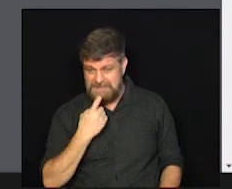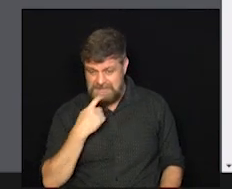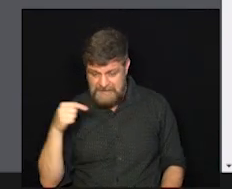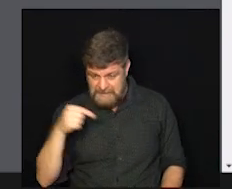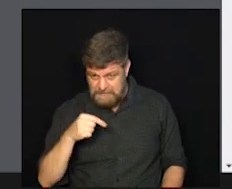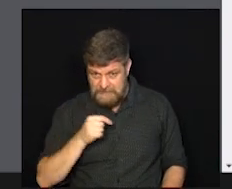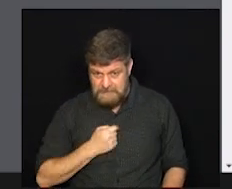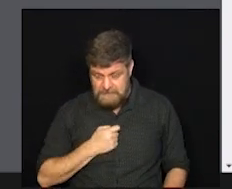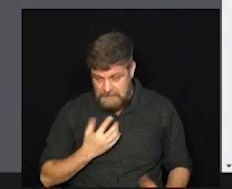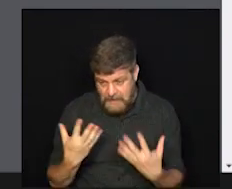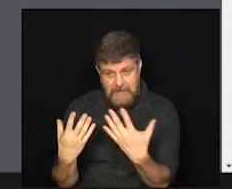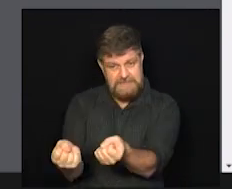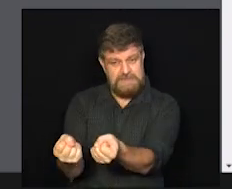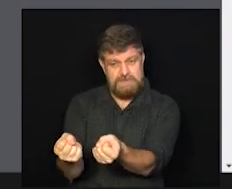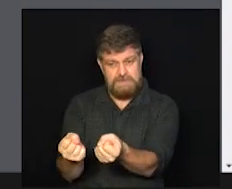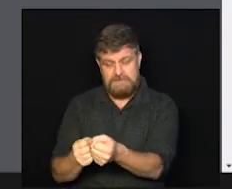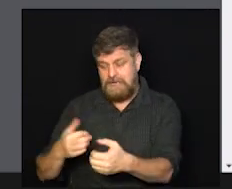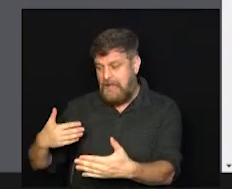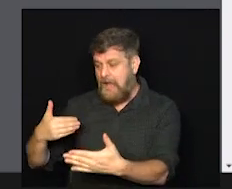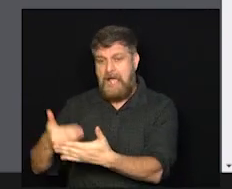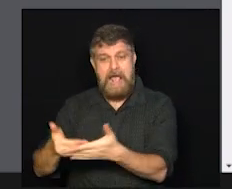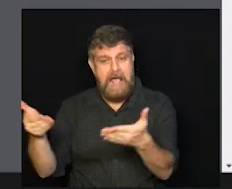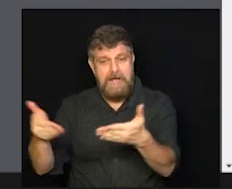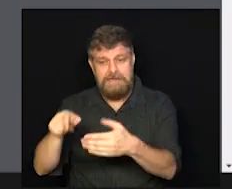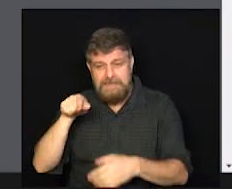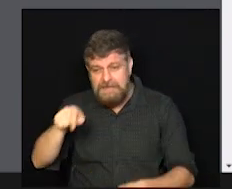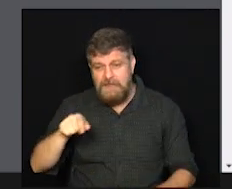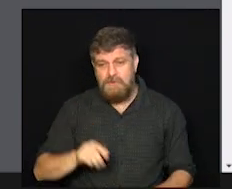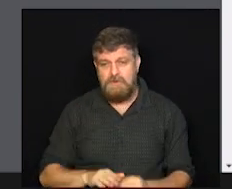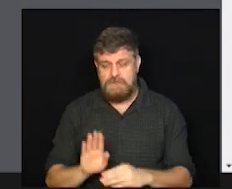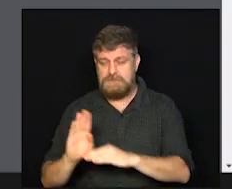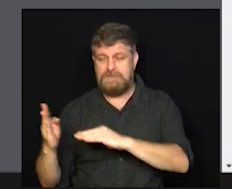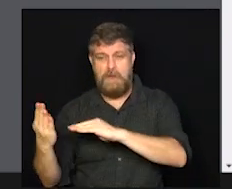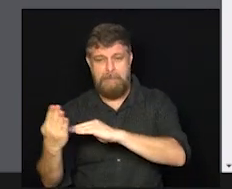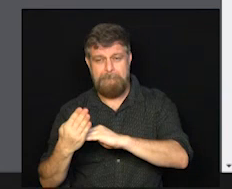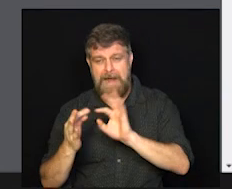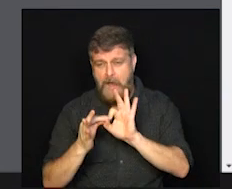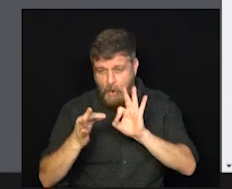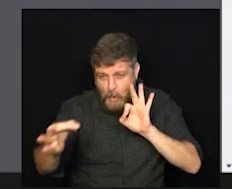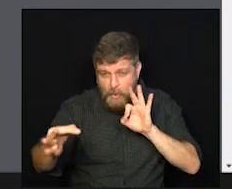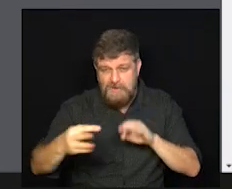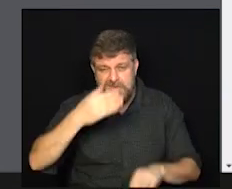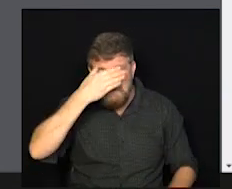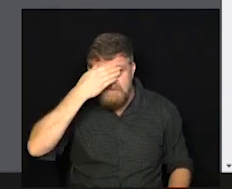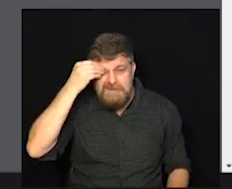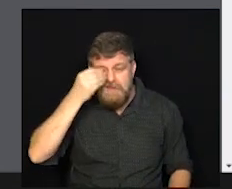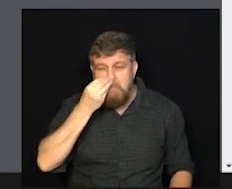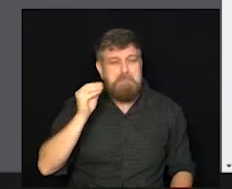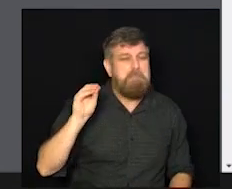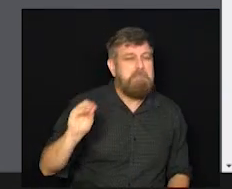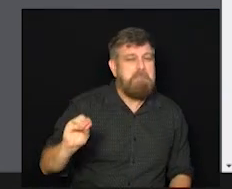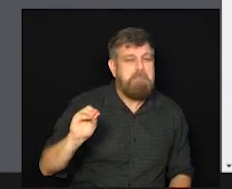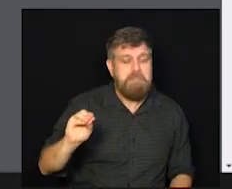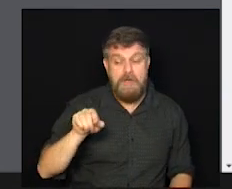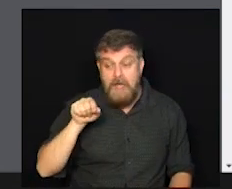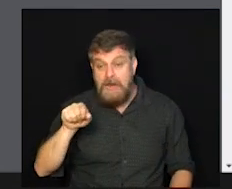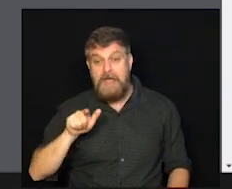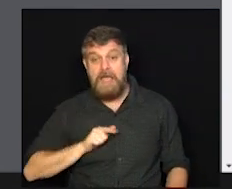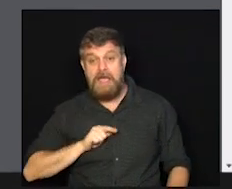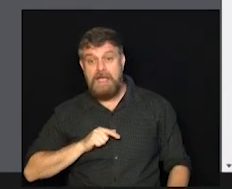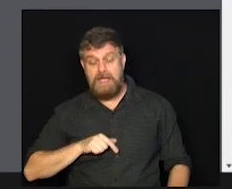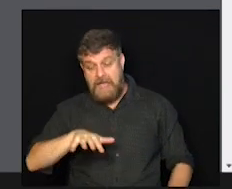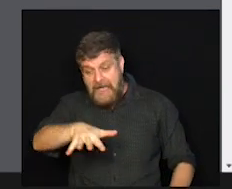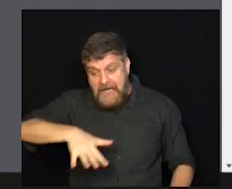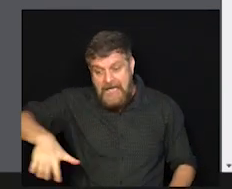café, que prossegue até hoje esquecendo, ignorando a força que é a participação da região do